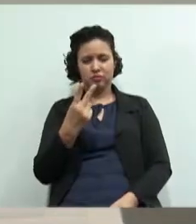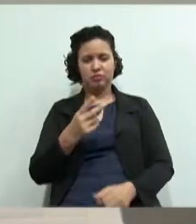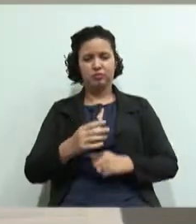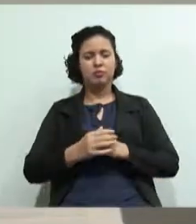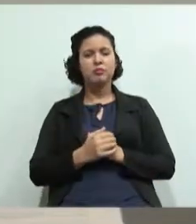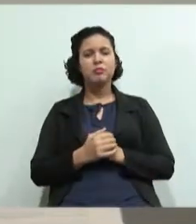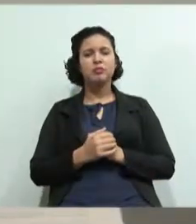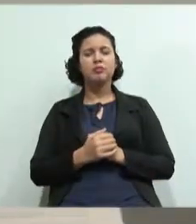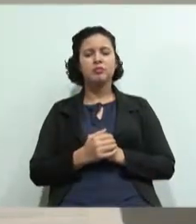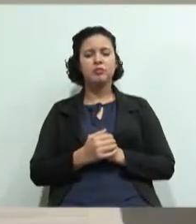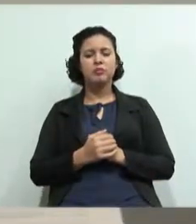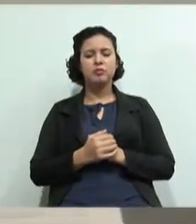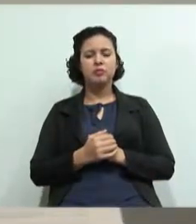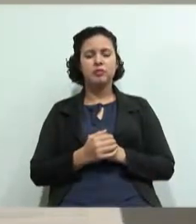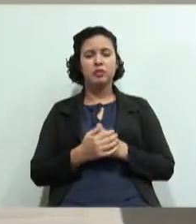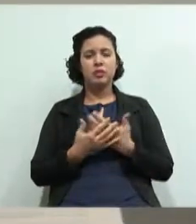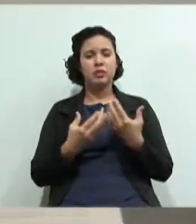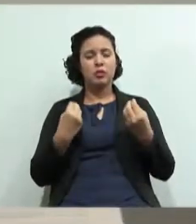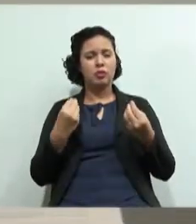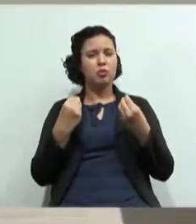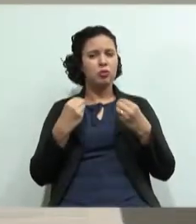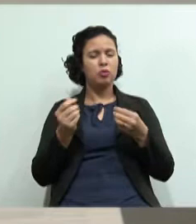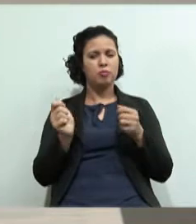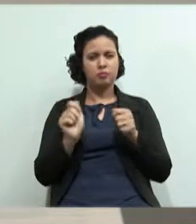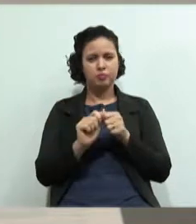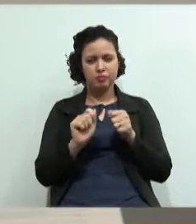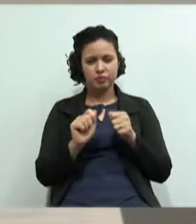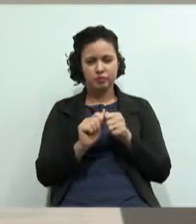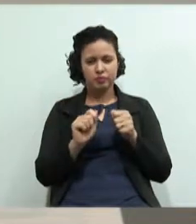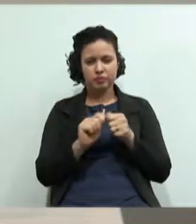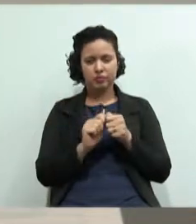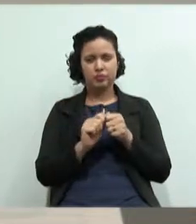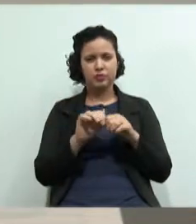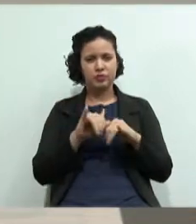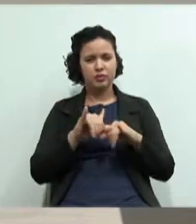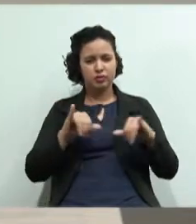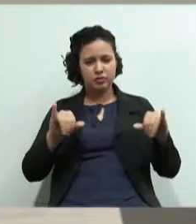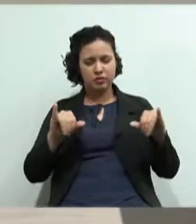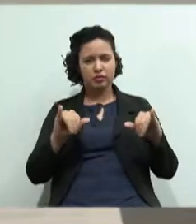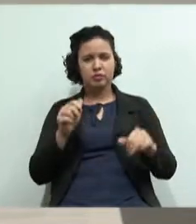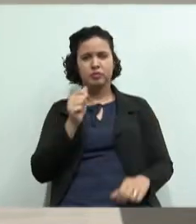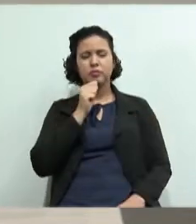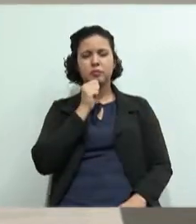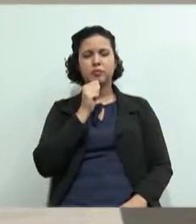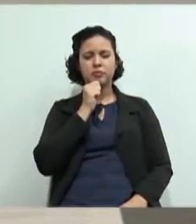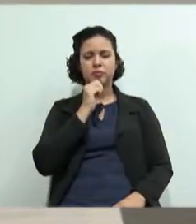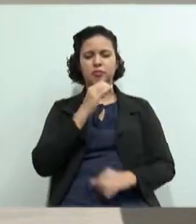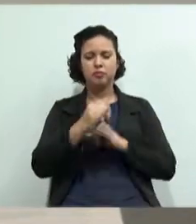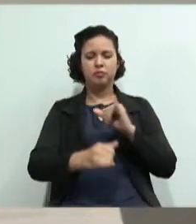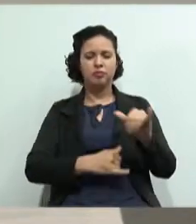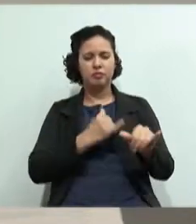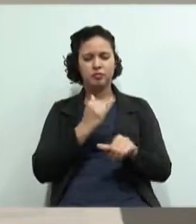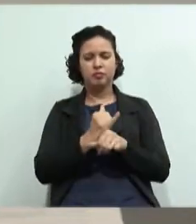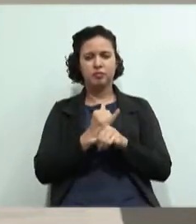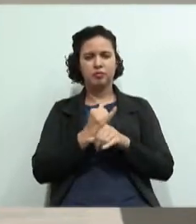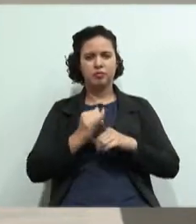Meu Deus do céu, o que eu vou fazer para conseguir informação dos setores sem internet agora?